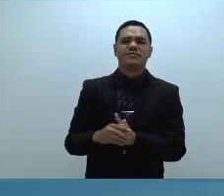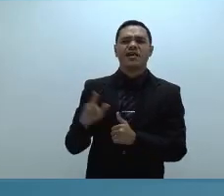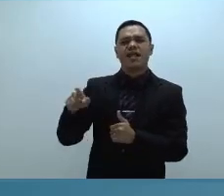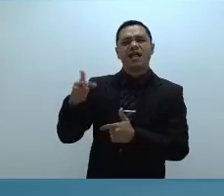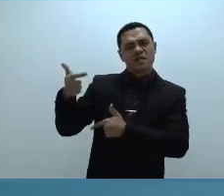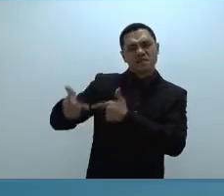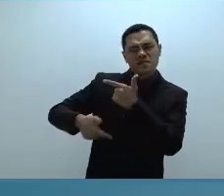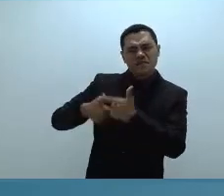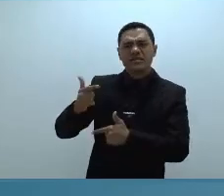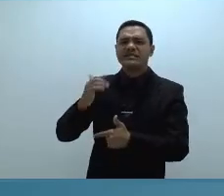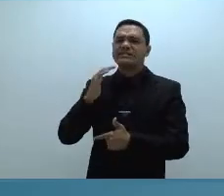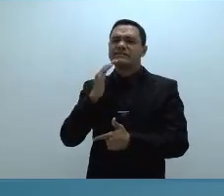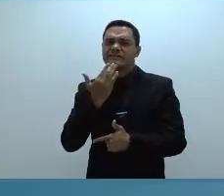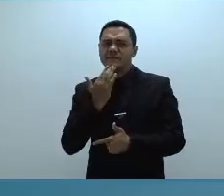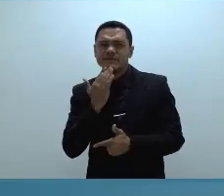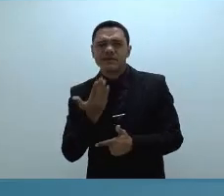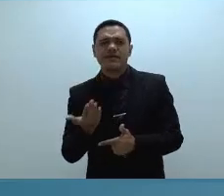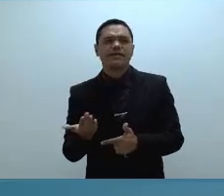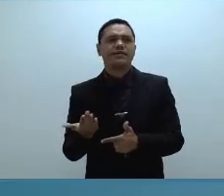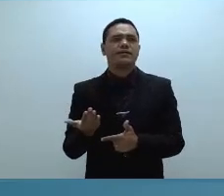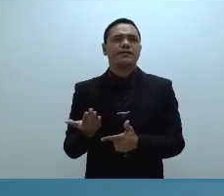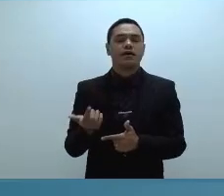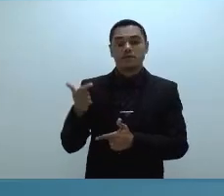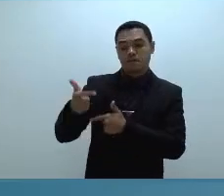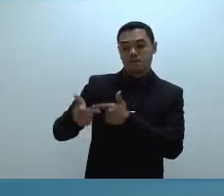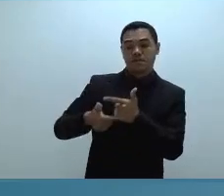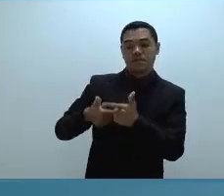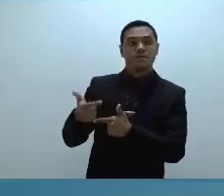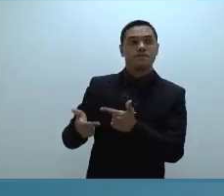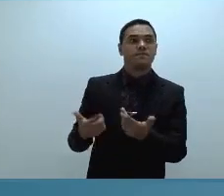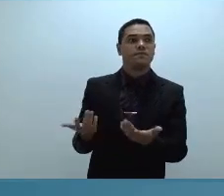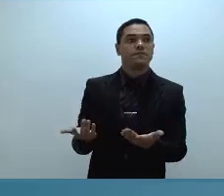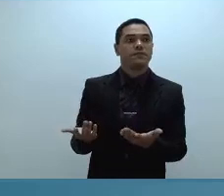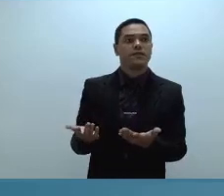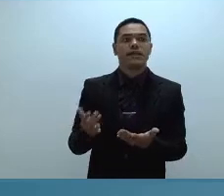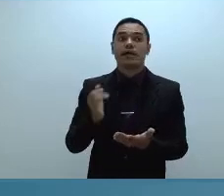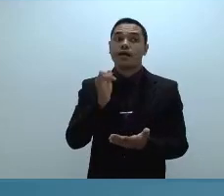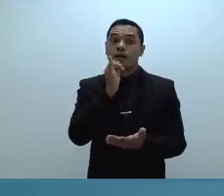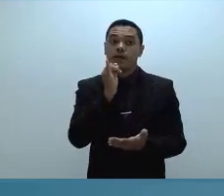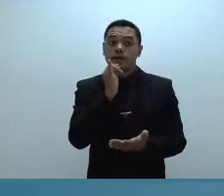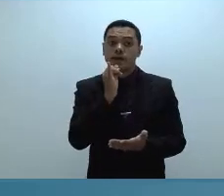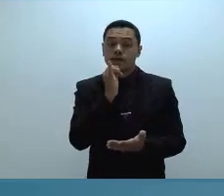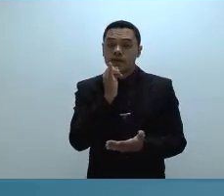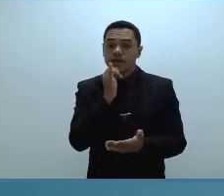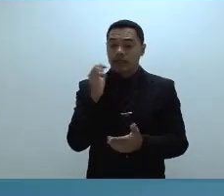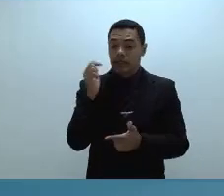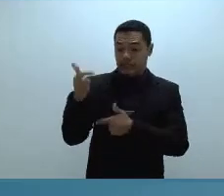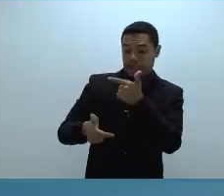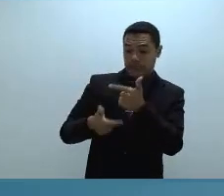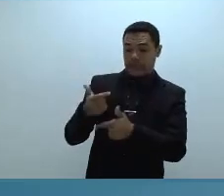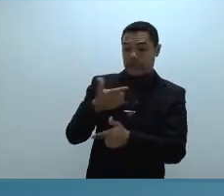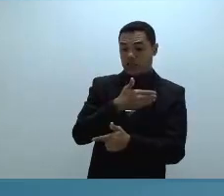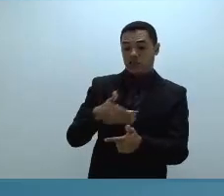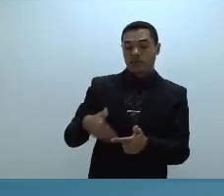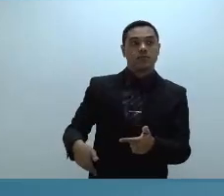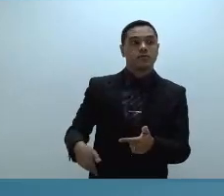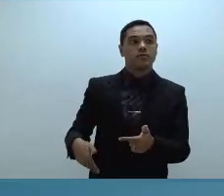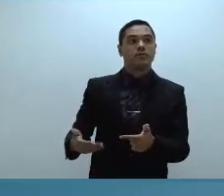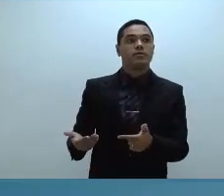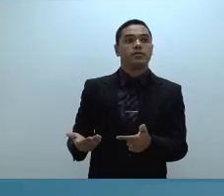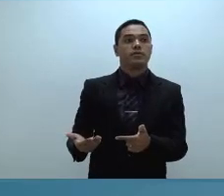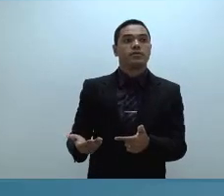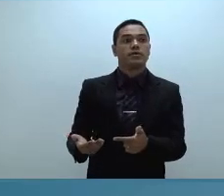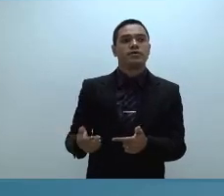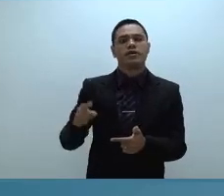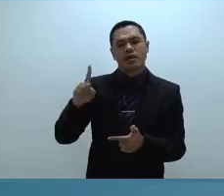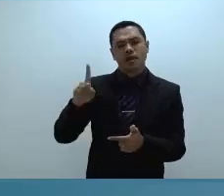originária, mas na prestação do serviço, por exemplo, quando a falha do serviço público é do operador nacional do sistema, que